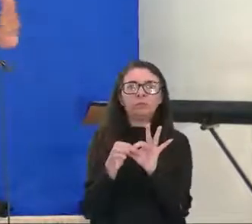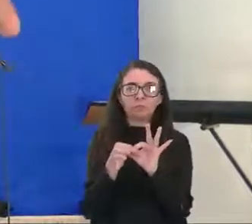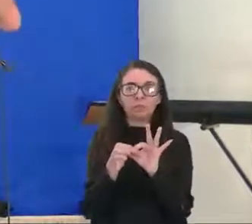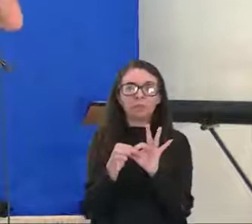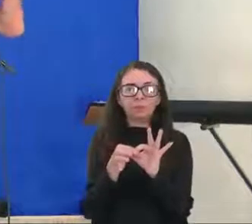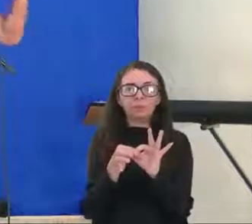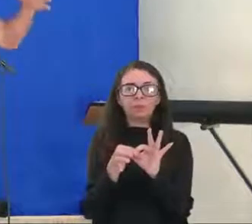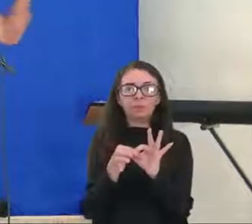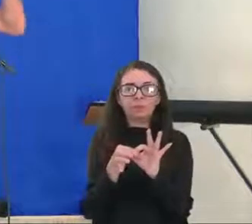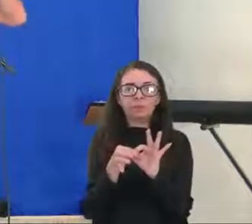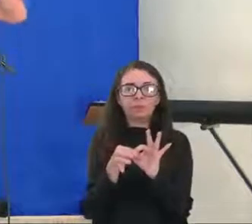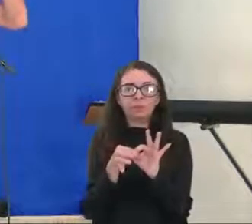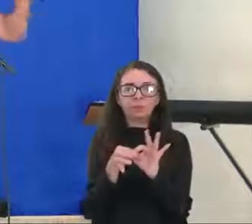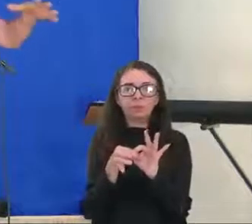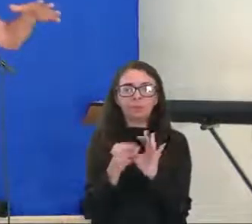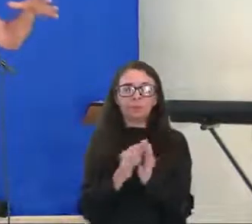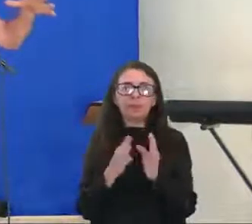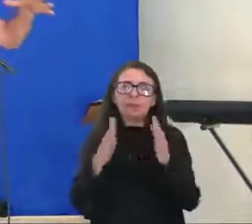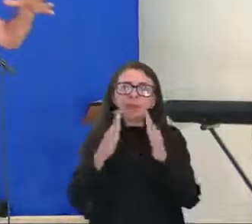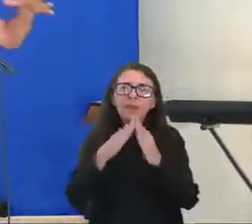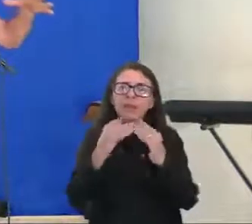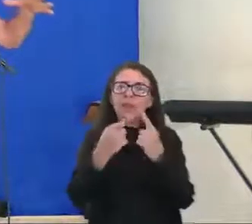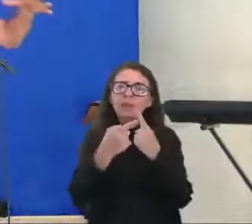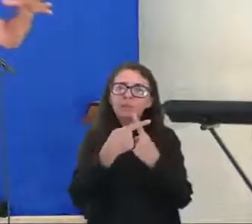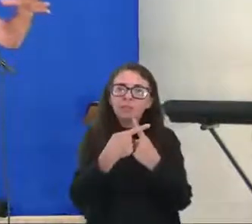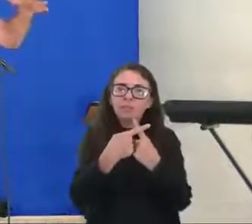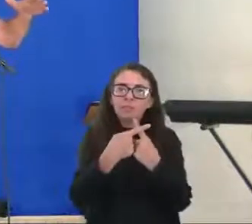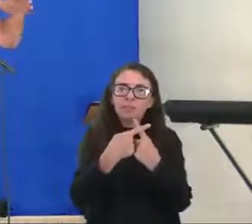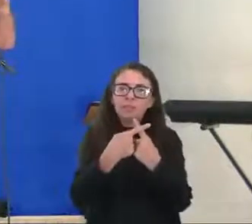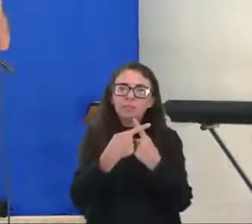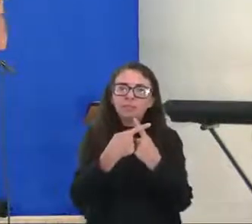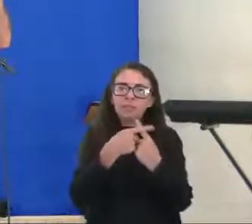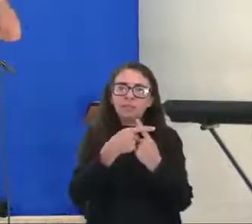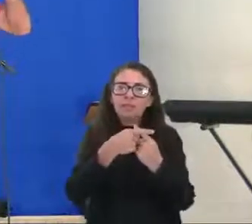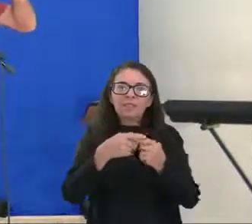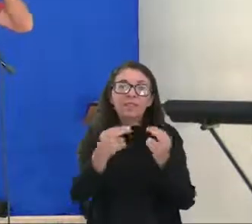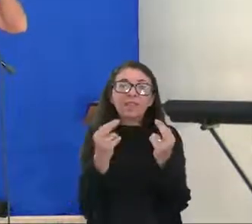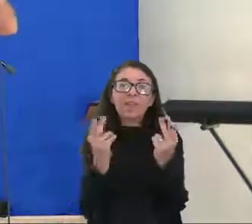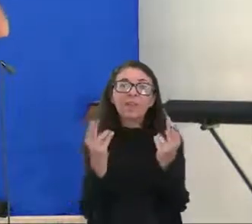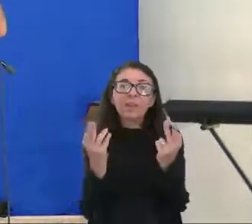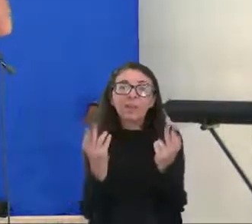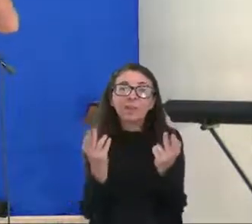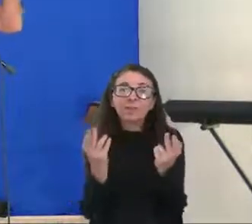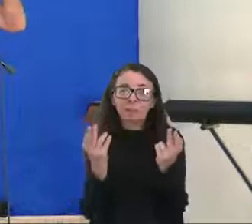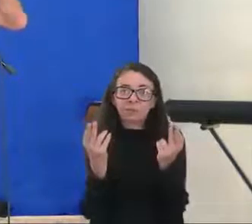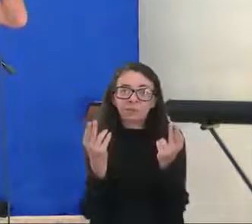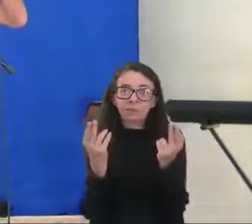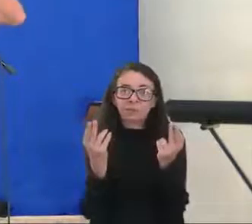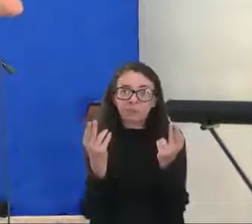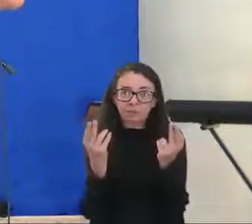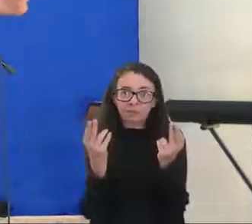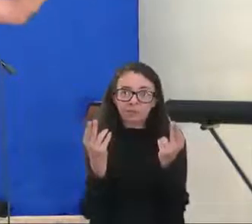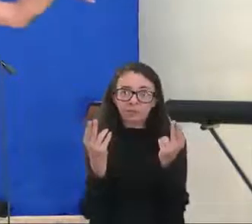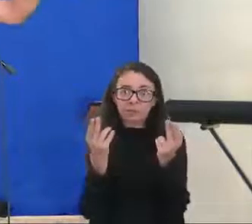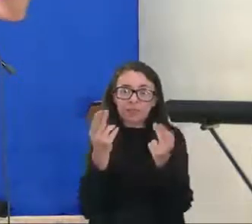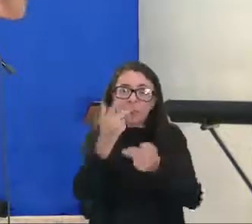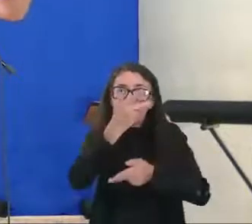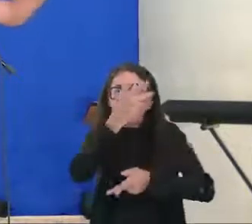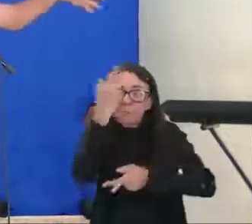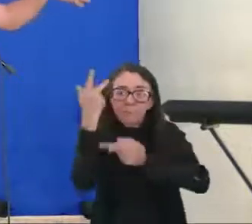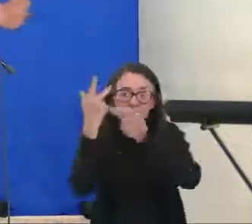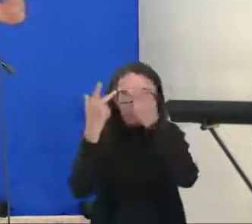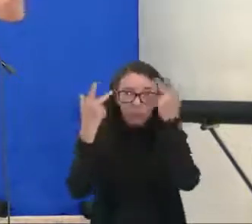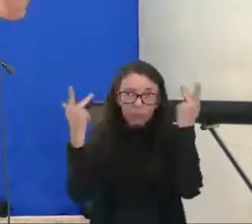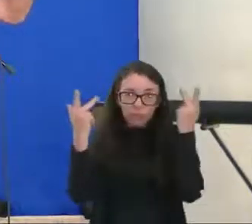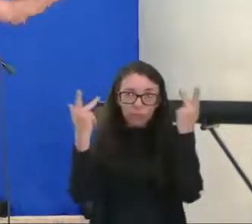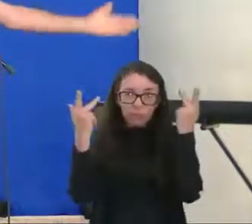Deus já estabeleceu, está estabelecido. E nós podemos, se for da vontade de Deus, ele te restabelecer em outras